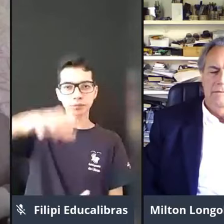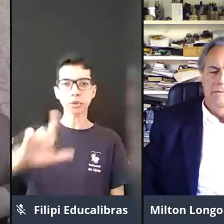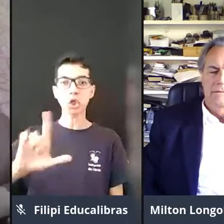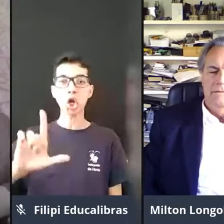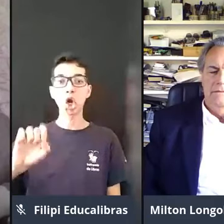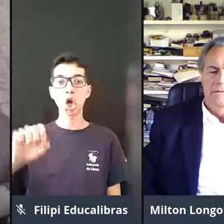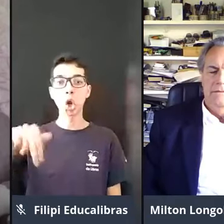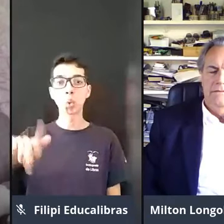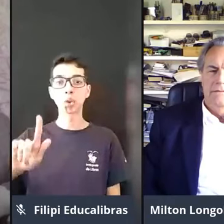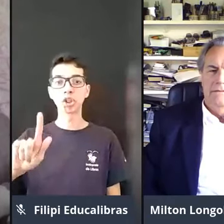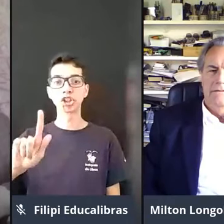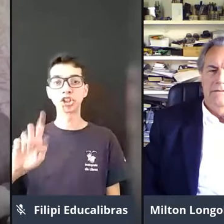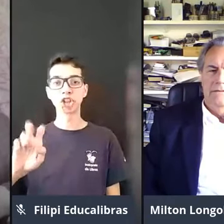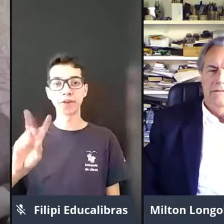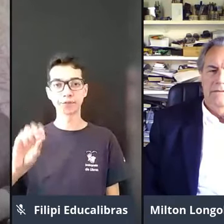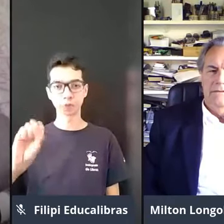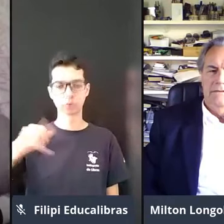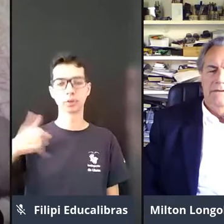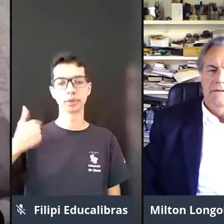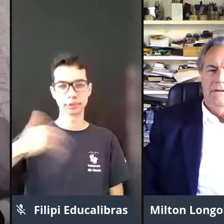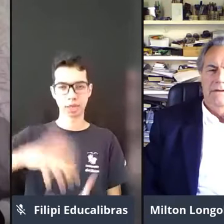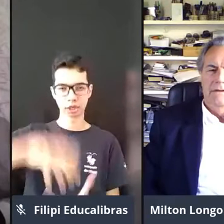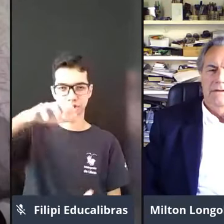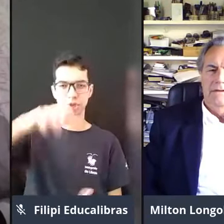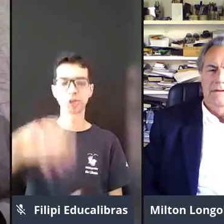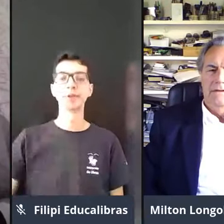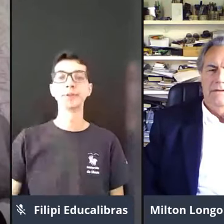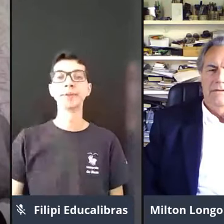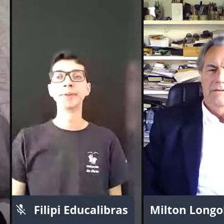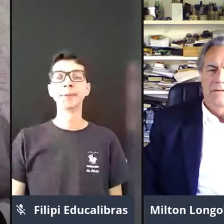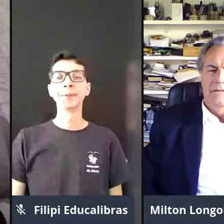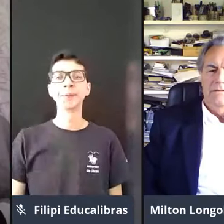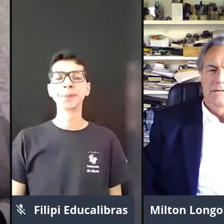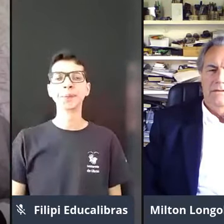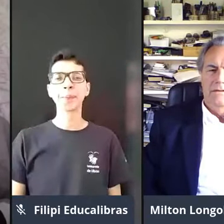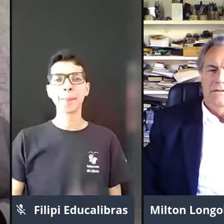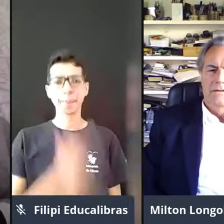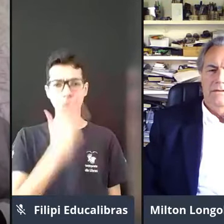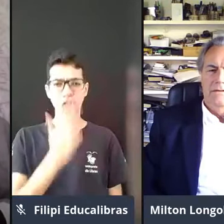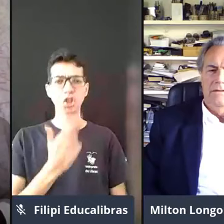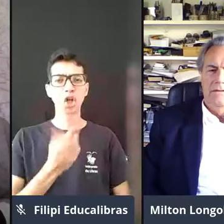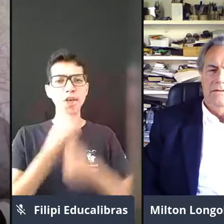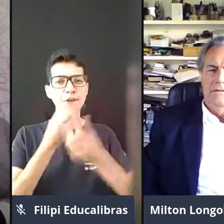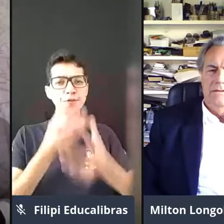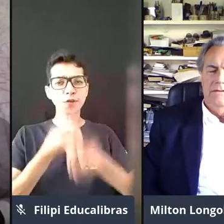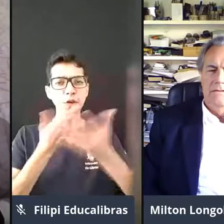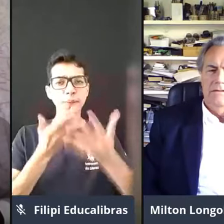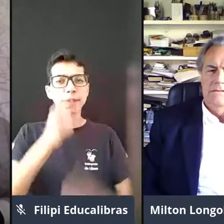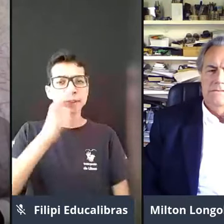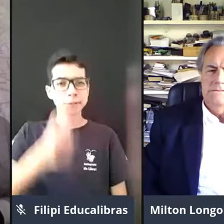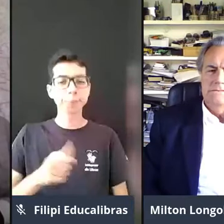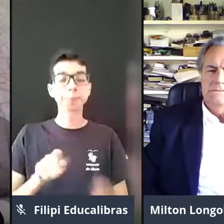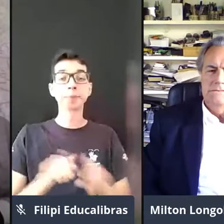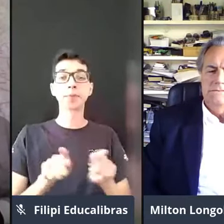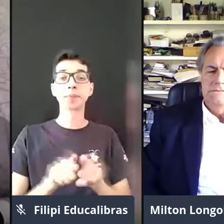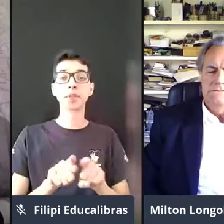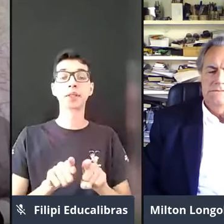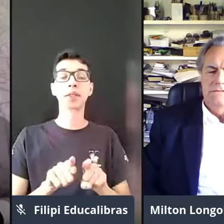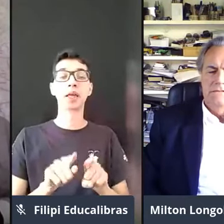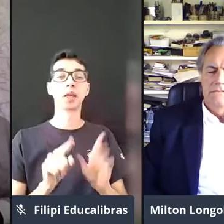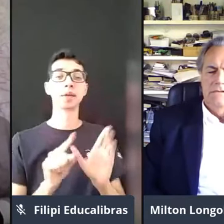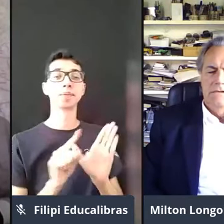de poder aquisitivo, uma série de informações interessantes. Milton, eu queria saber o seguinte, outra questão